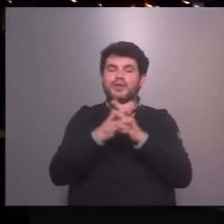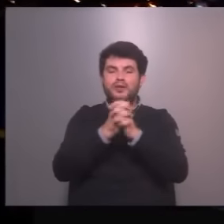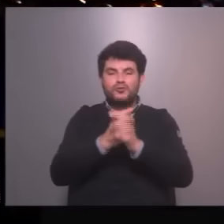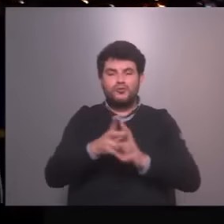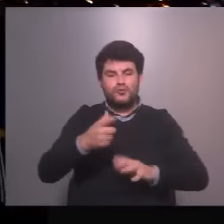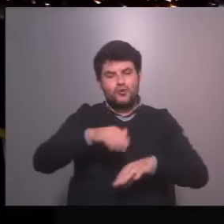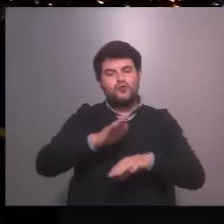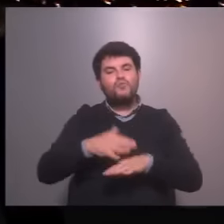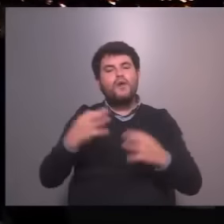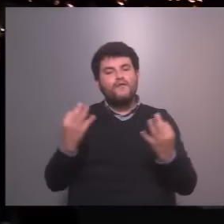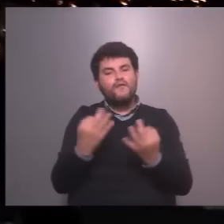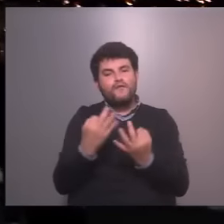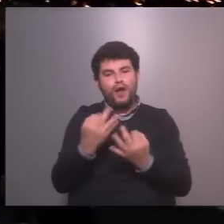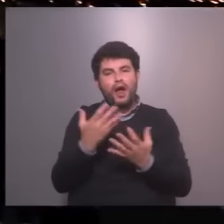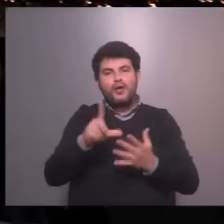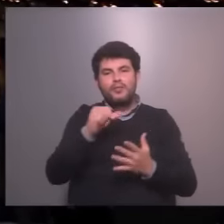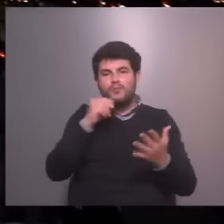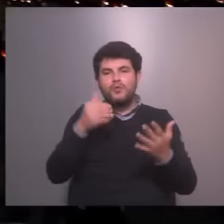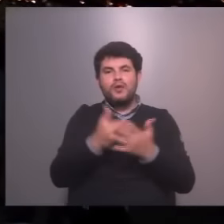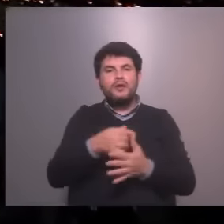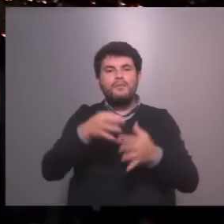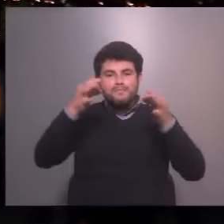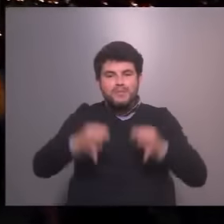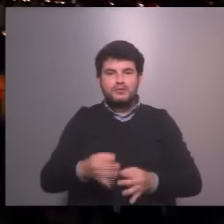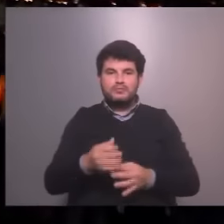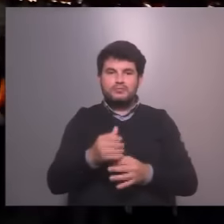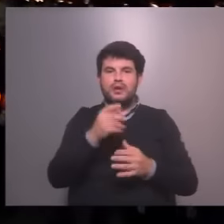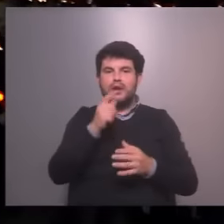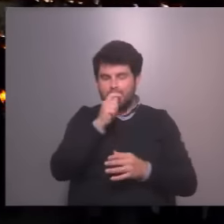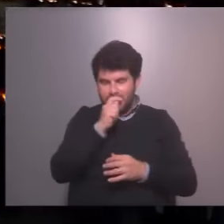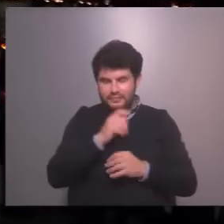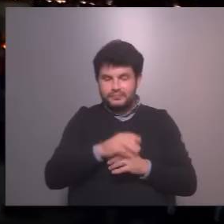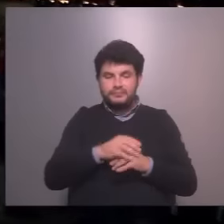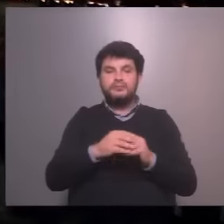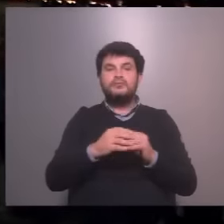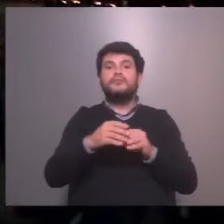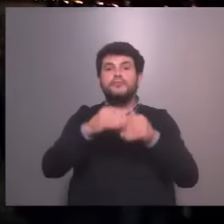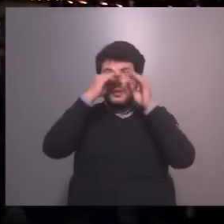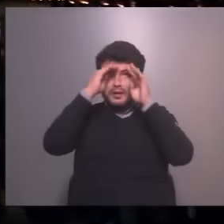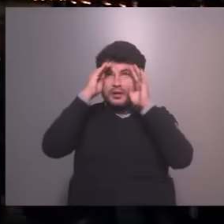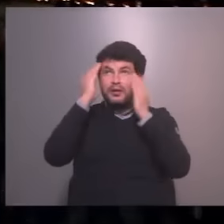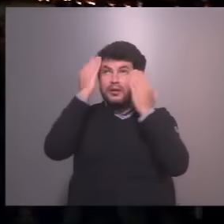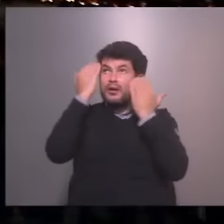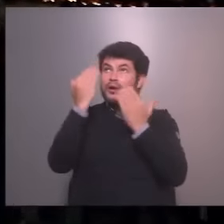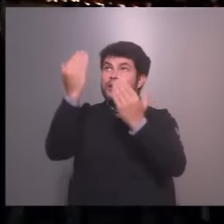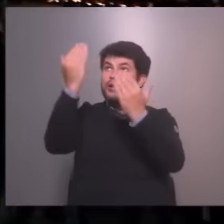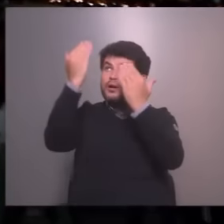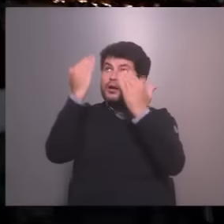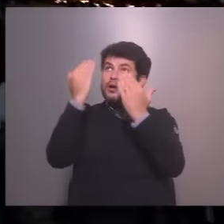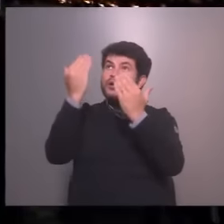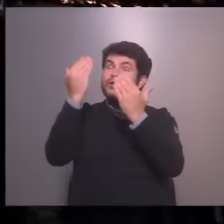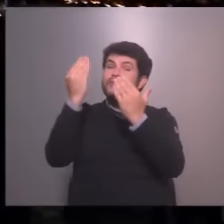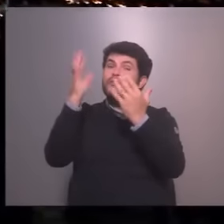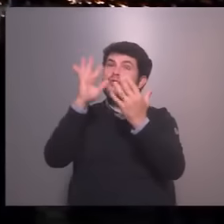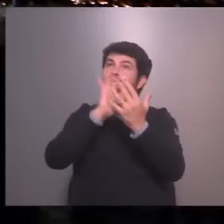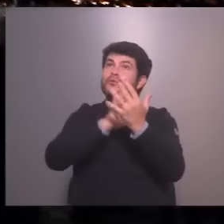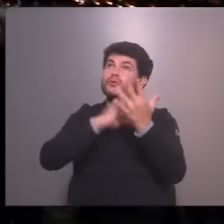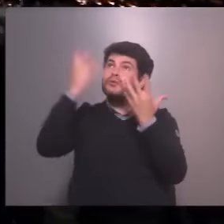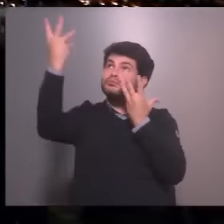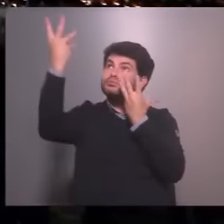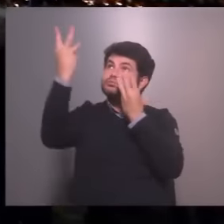vosso ventre, Jesus. Santa Maria, Mãe de Deus, rogai por nós, pecadores, agora e na hora da